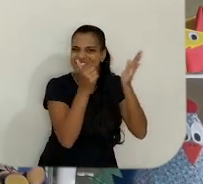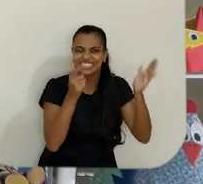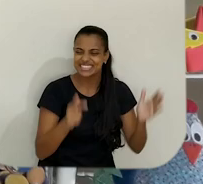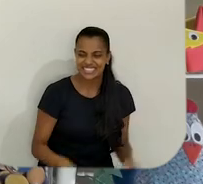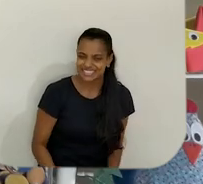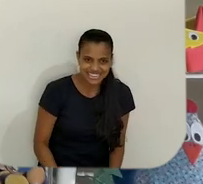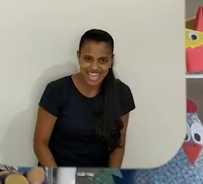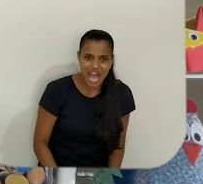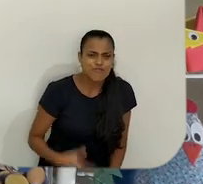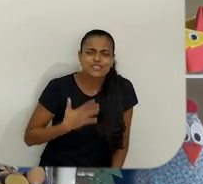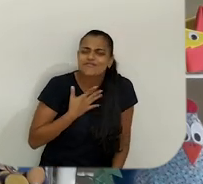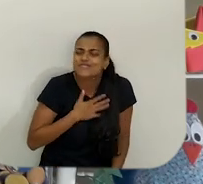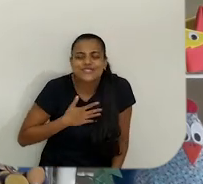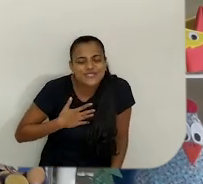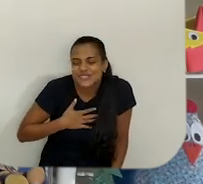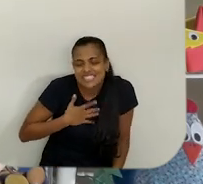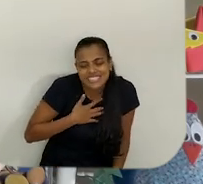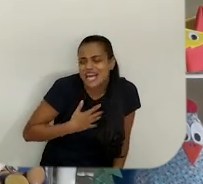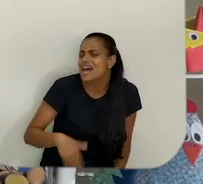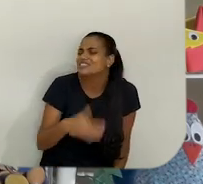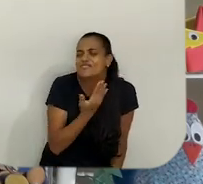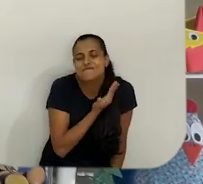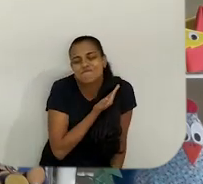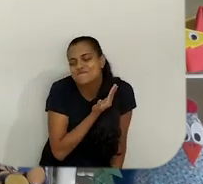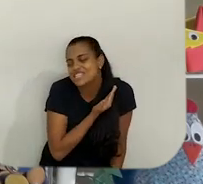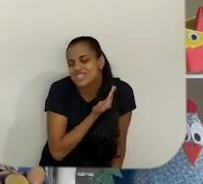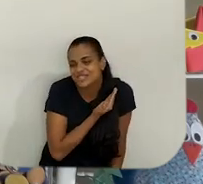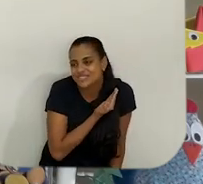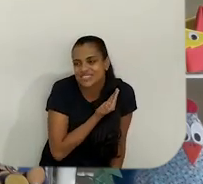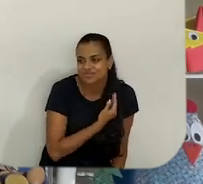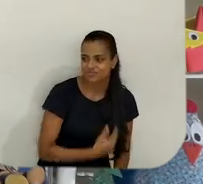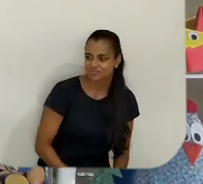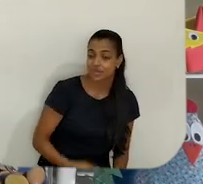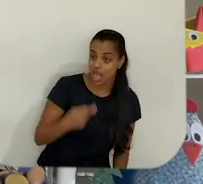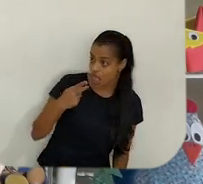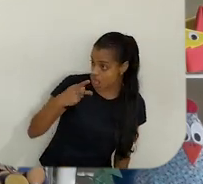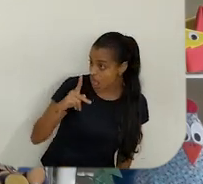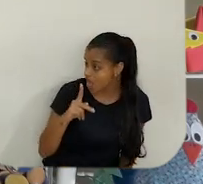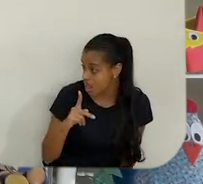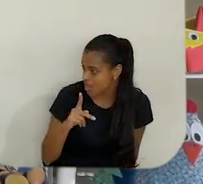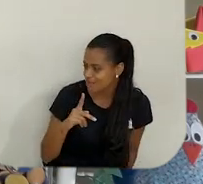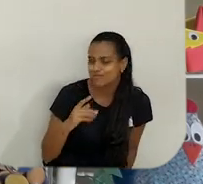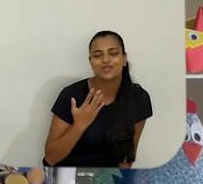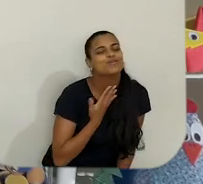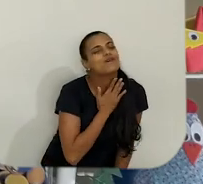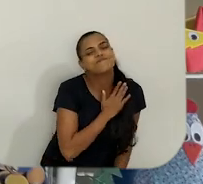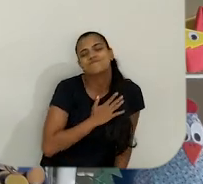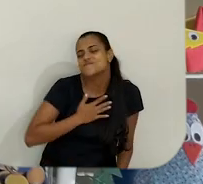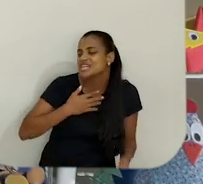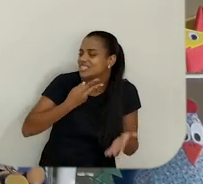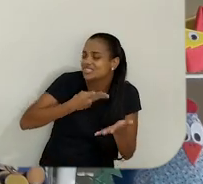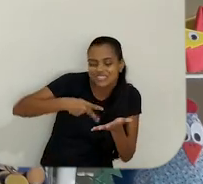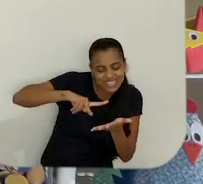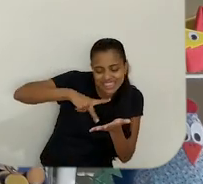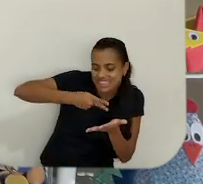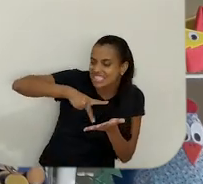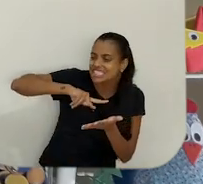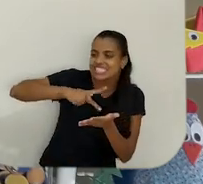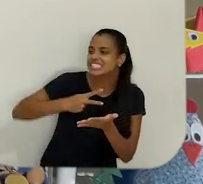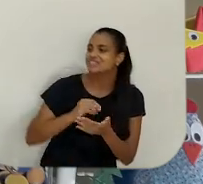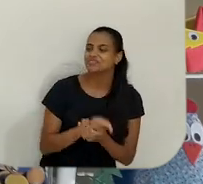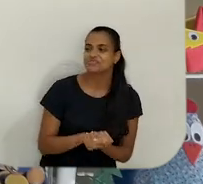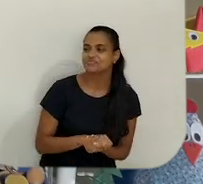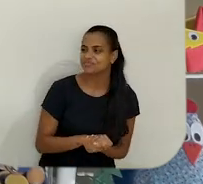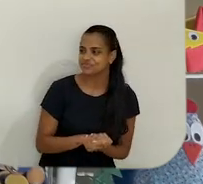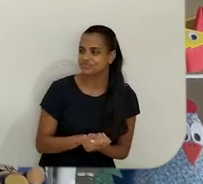você vai gostar de ter amigos e eles vão adorar sua dança Vamos sim vamos sim